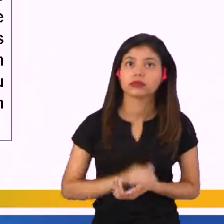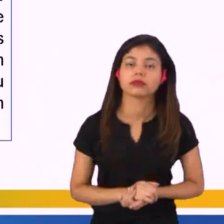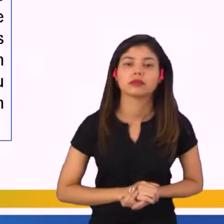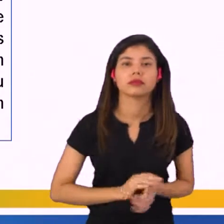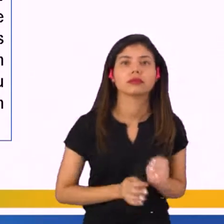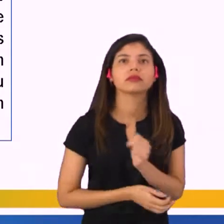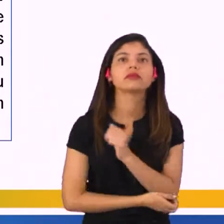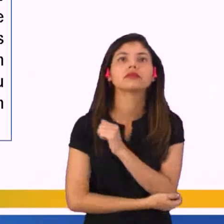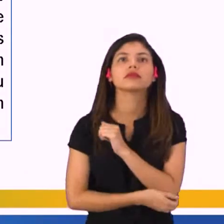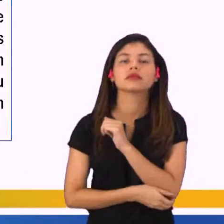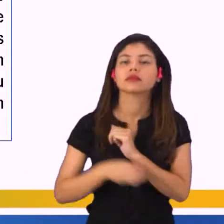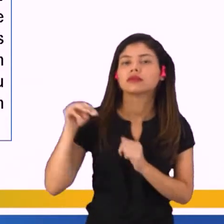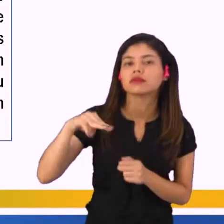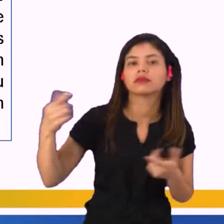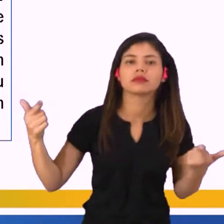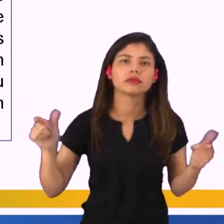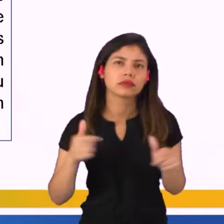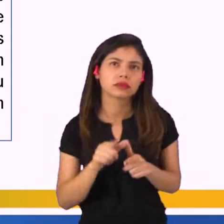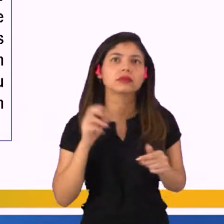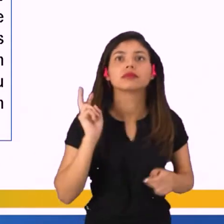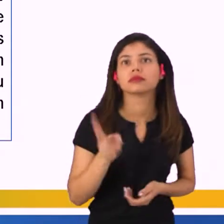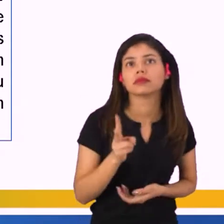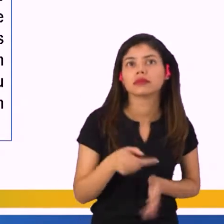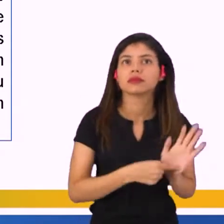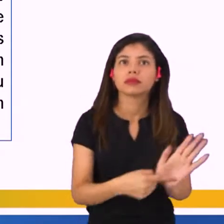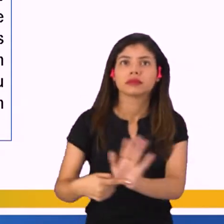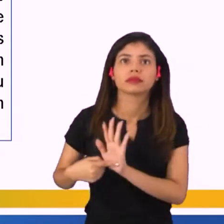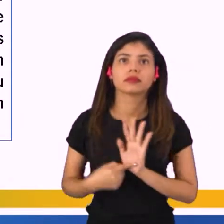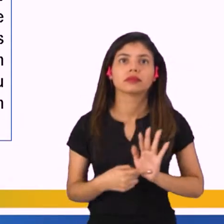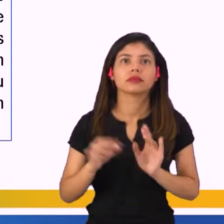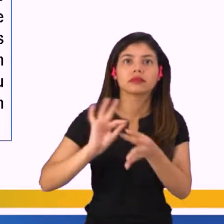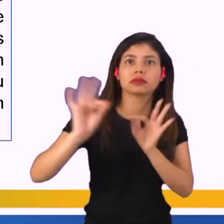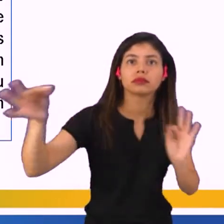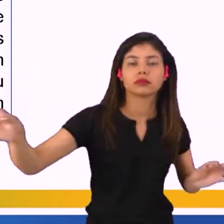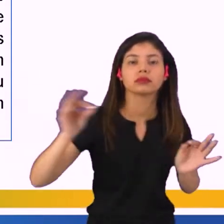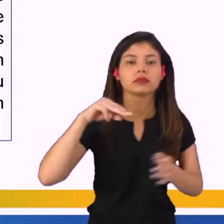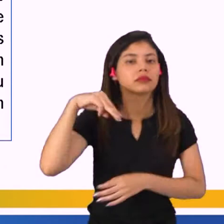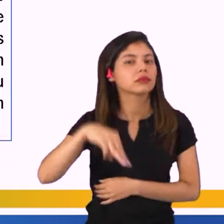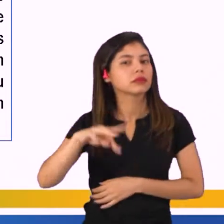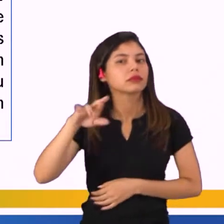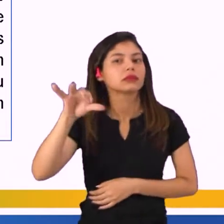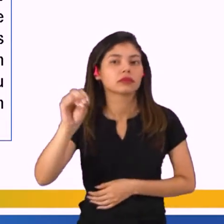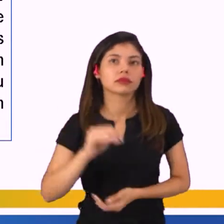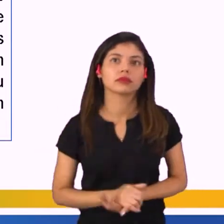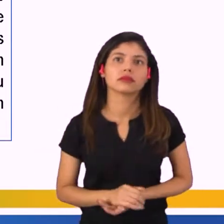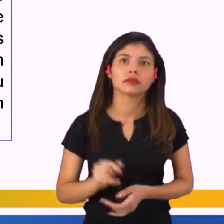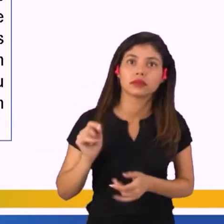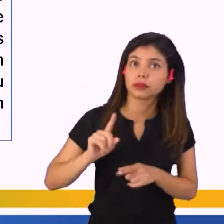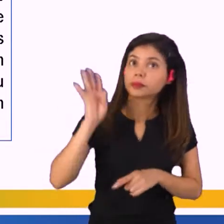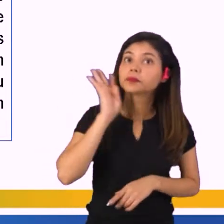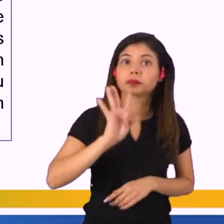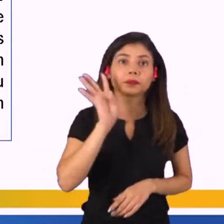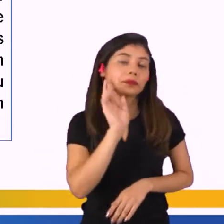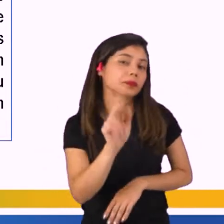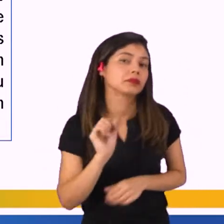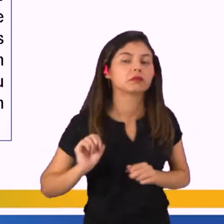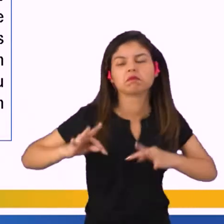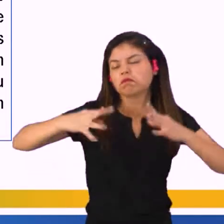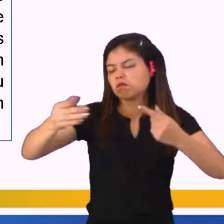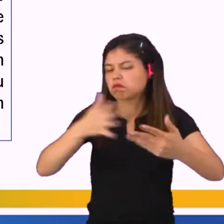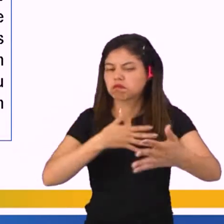simplesmente 2M. O M minúsculo indica que estamos lidando com uma medida de comprimento em metros. O mais legal é que isso